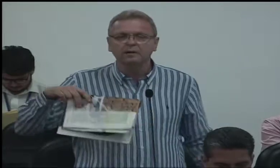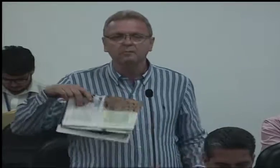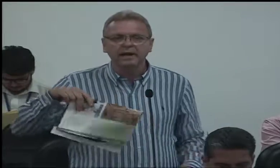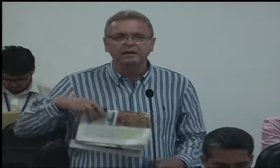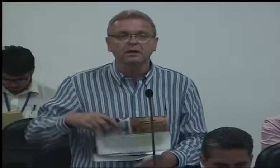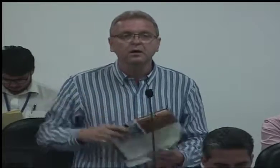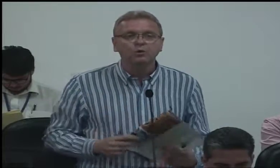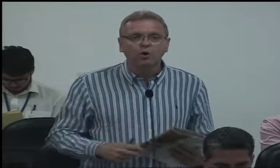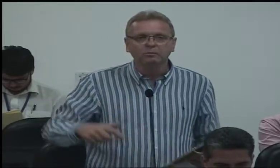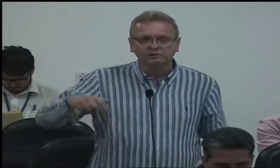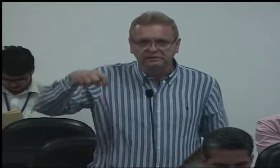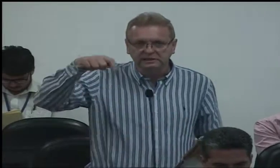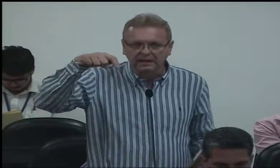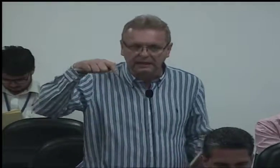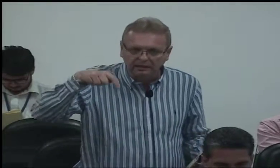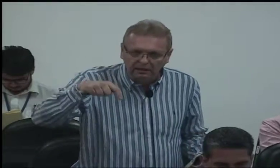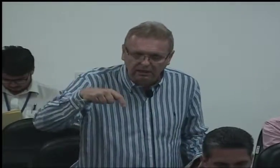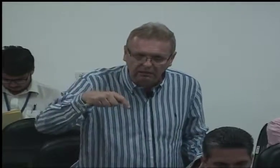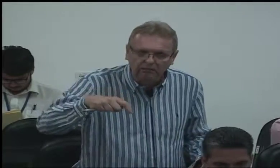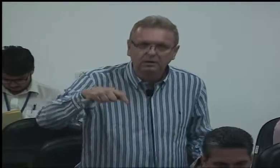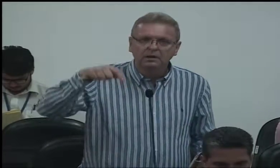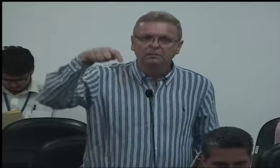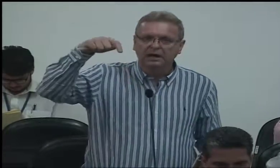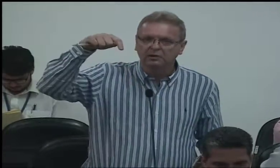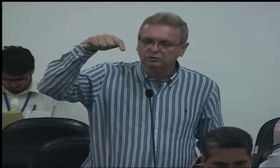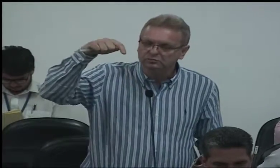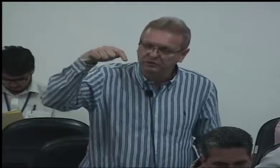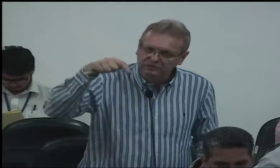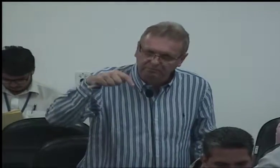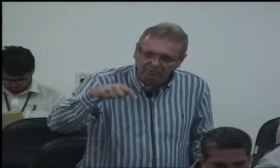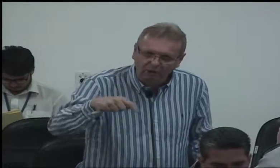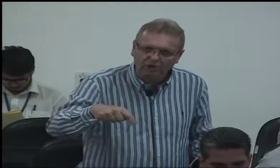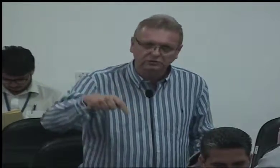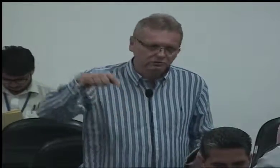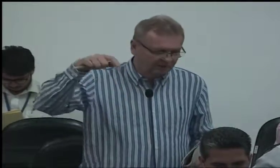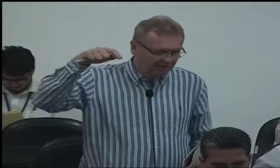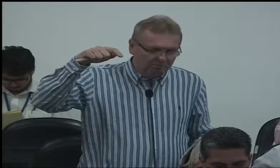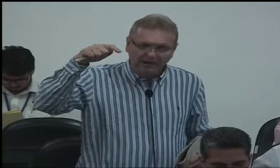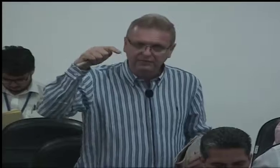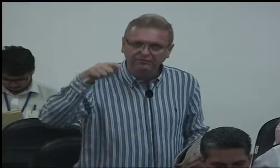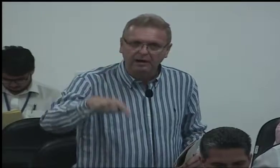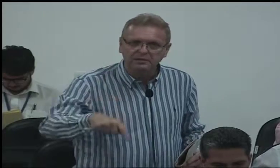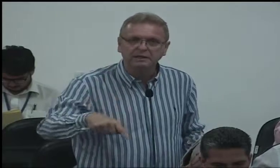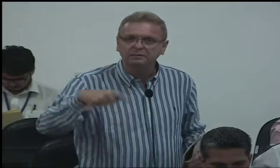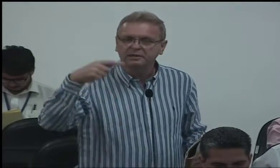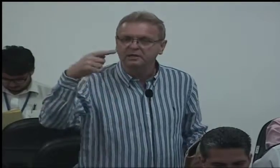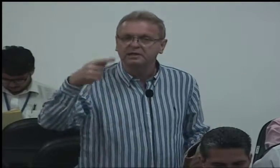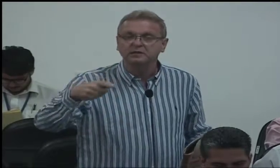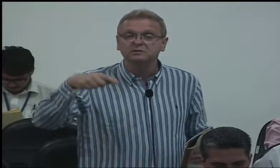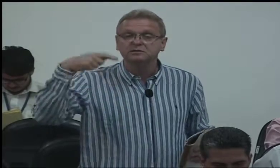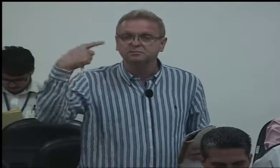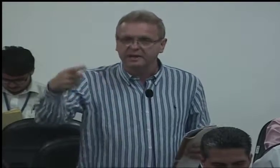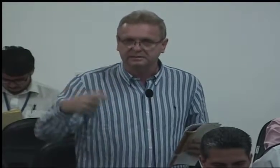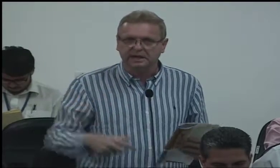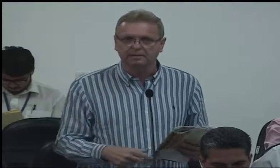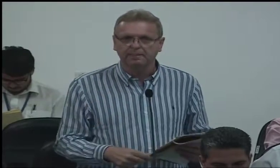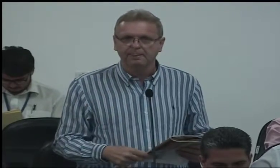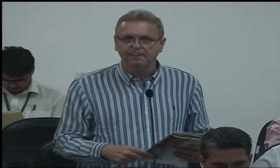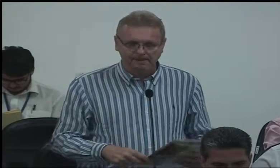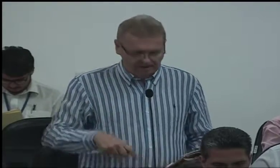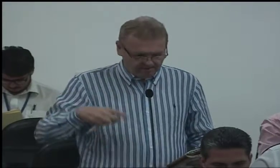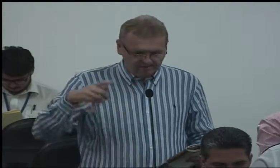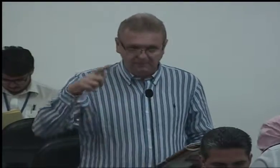eu também, como cidadão, pagador dos meus impostos, pai de família, também tenho direito de me